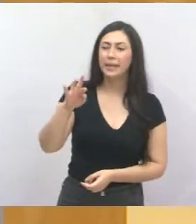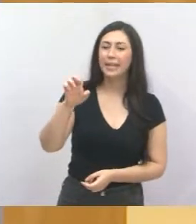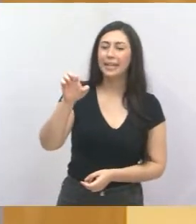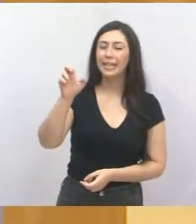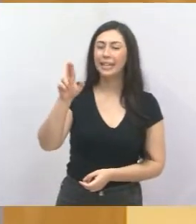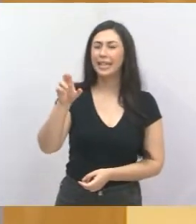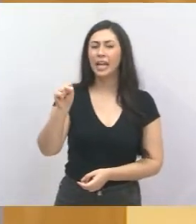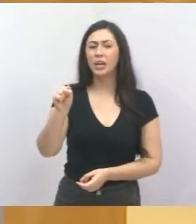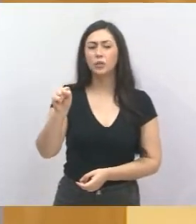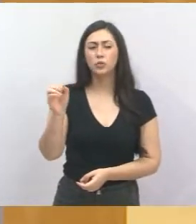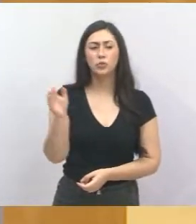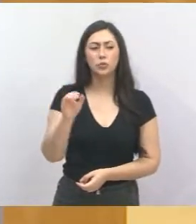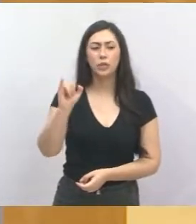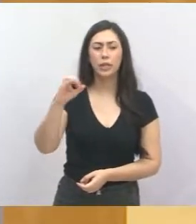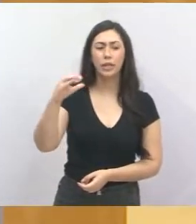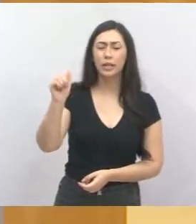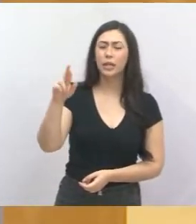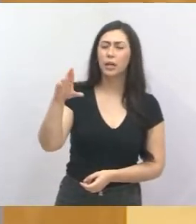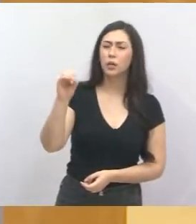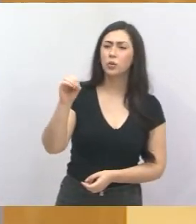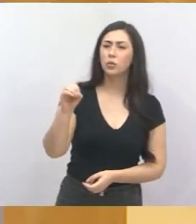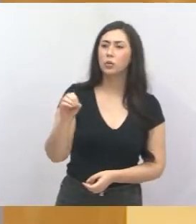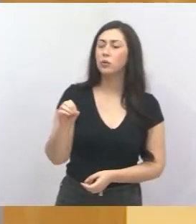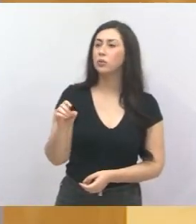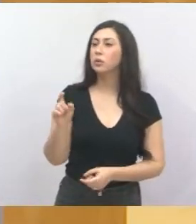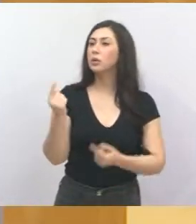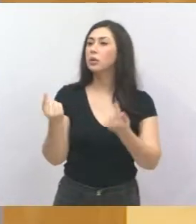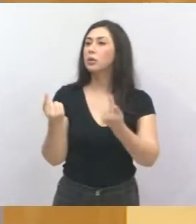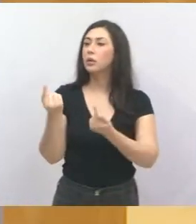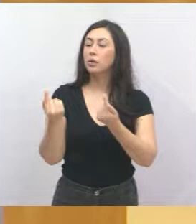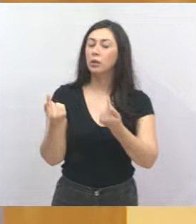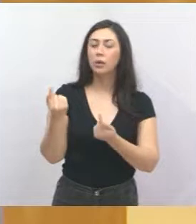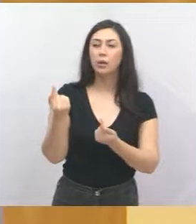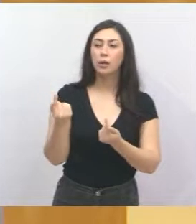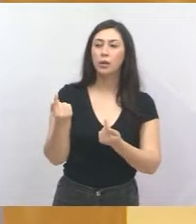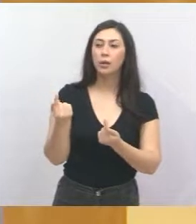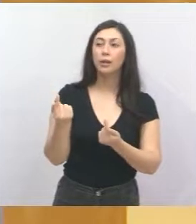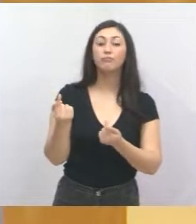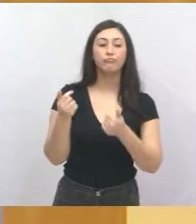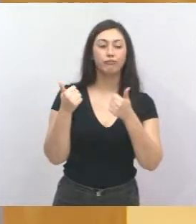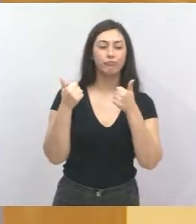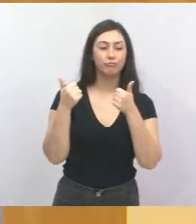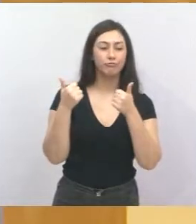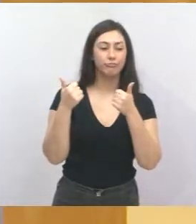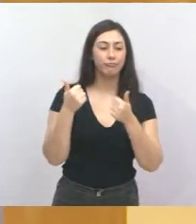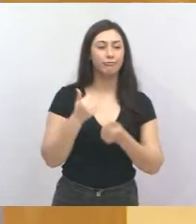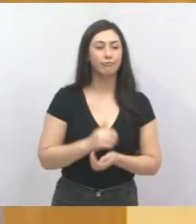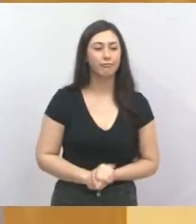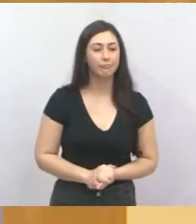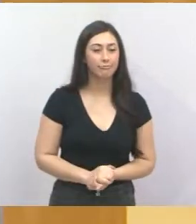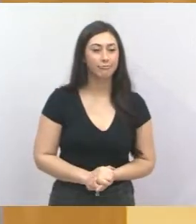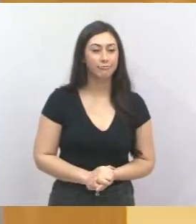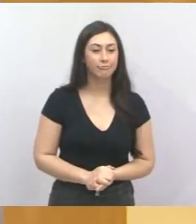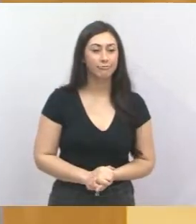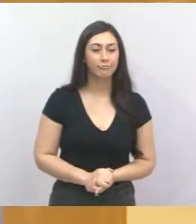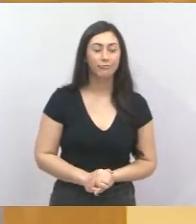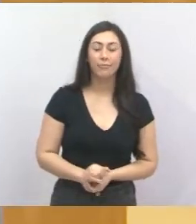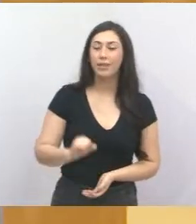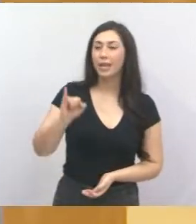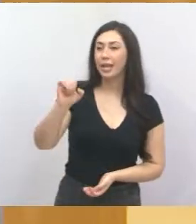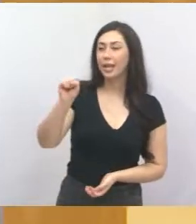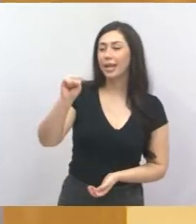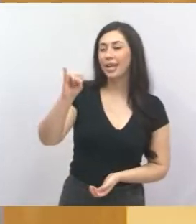Ícaro, quem que é o Matheus aí? Isso, e o Ícaro? Ah, tá ali. A